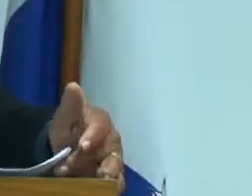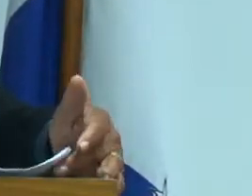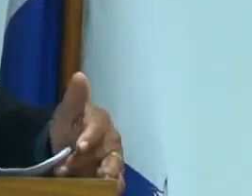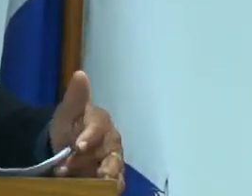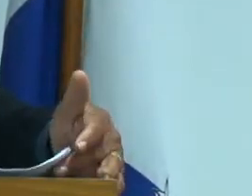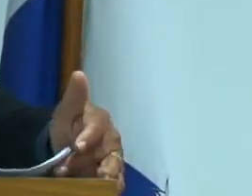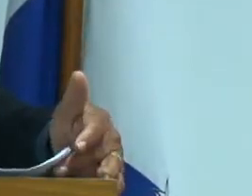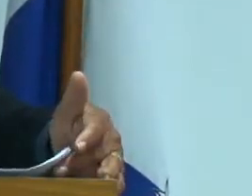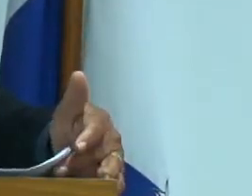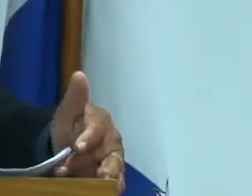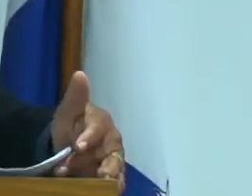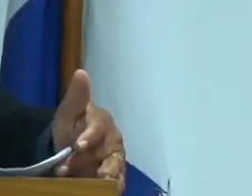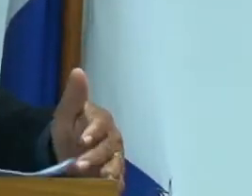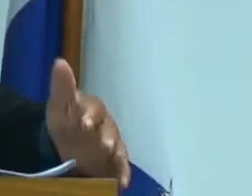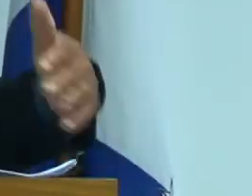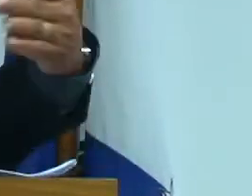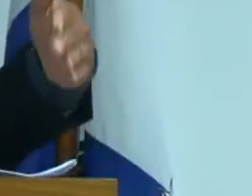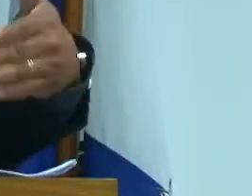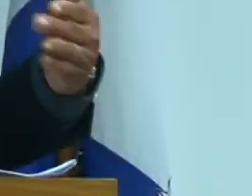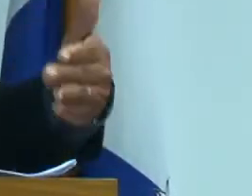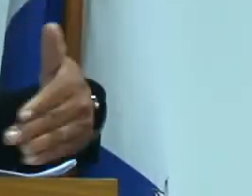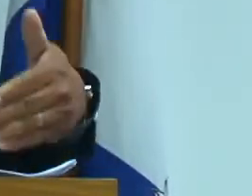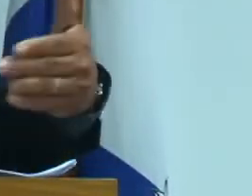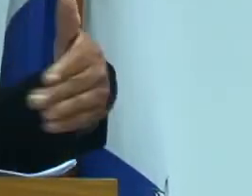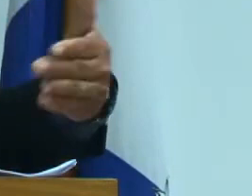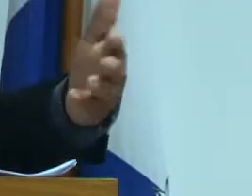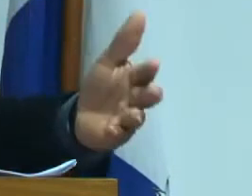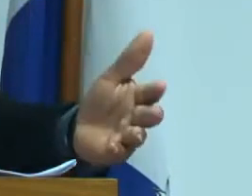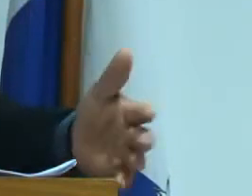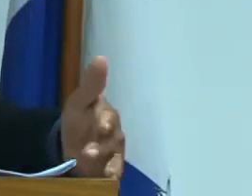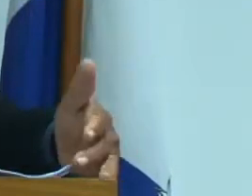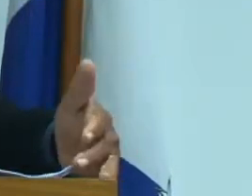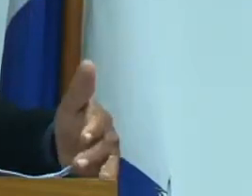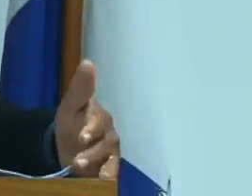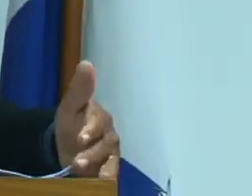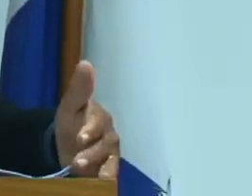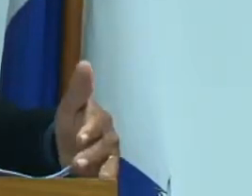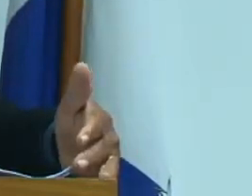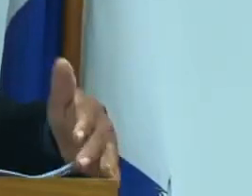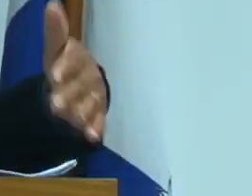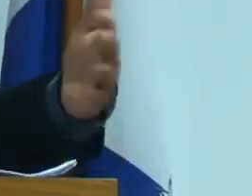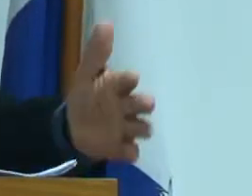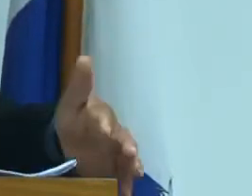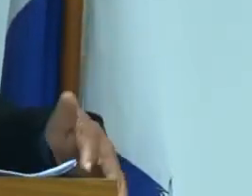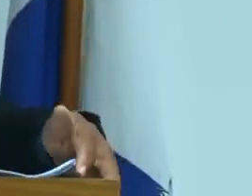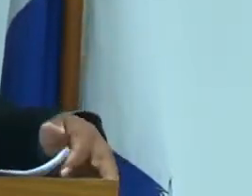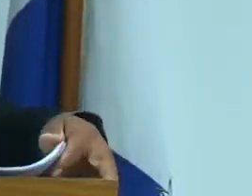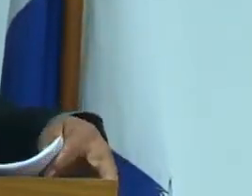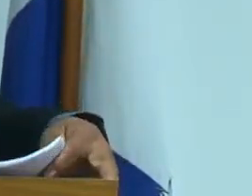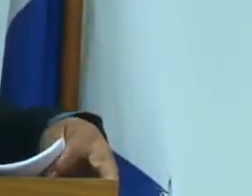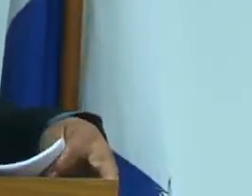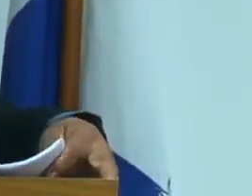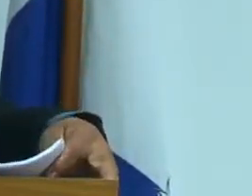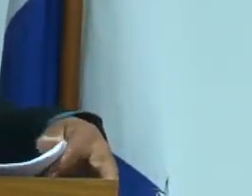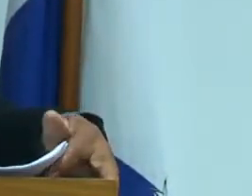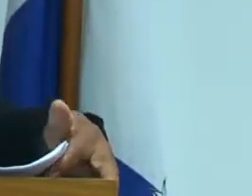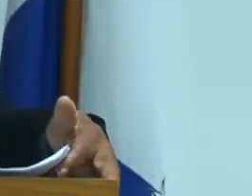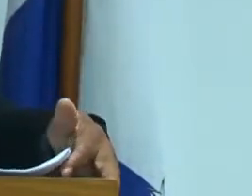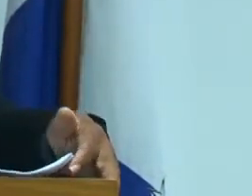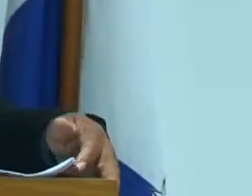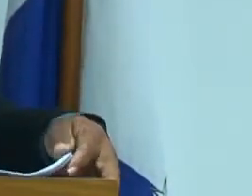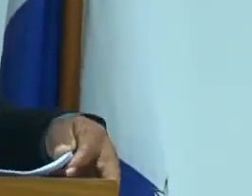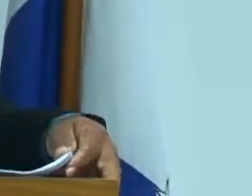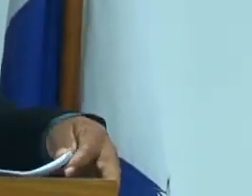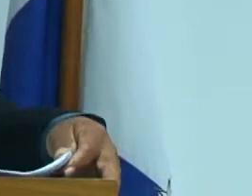Janeiro, e a gente encomendava caçamba para jogar os entulhos, e depois o carro ia lá e apanhava aquela caçamba,